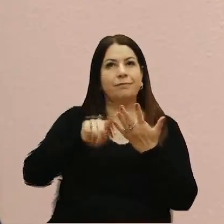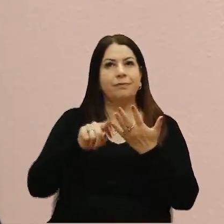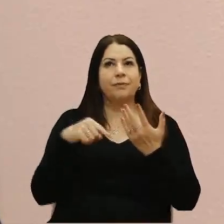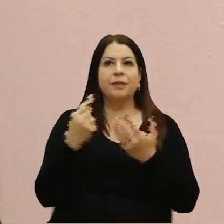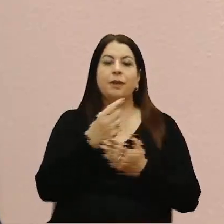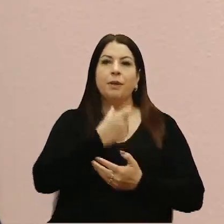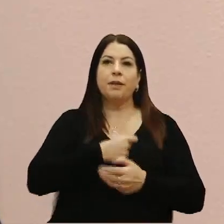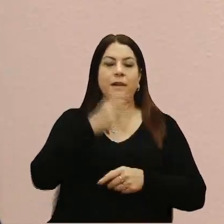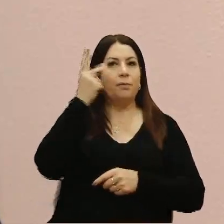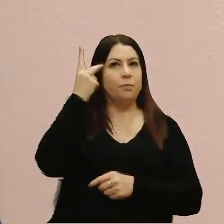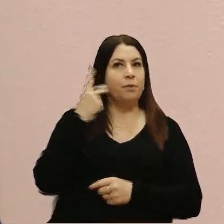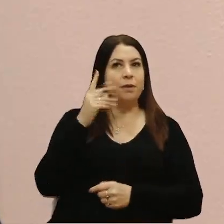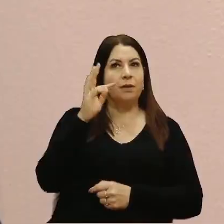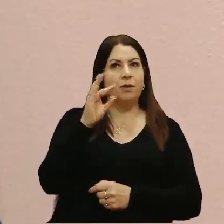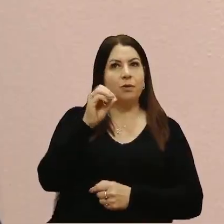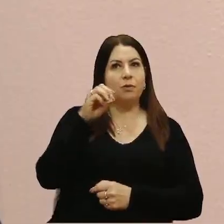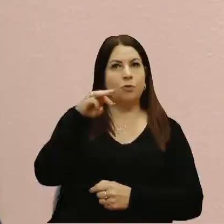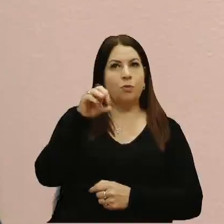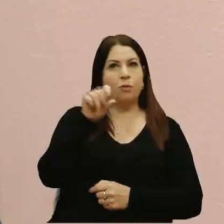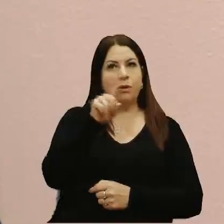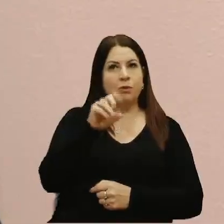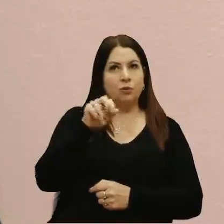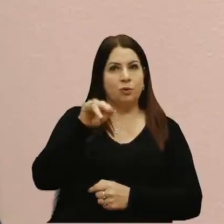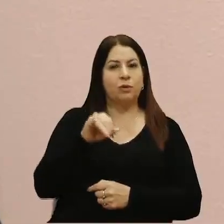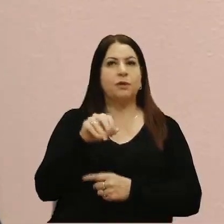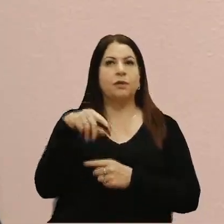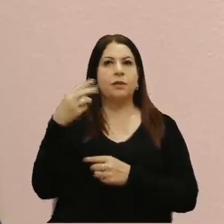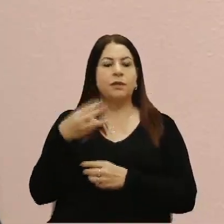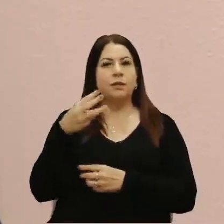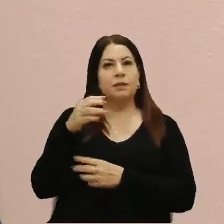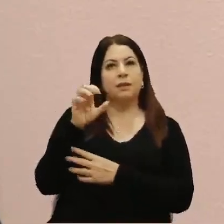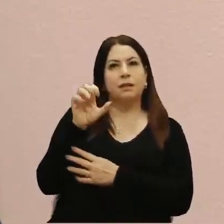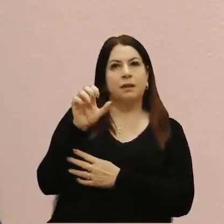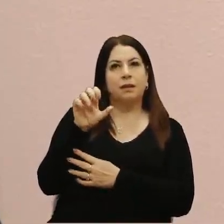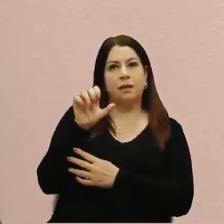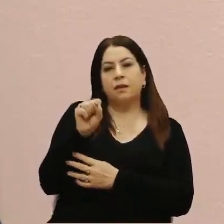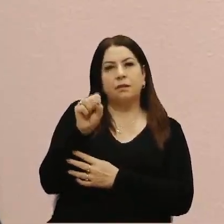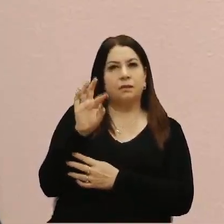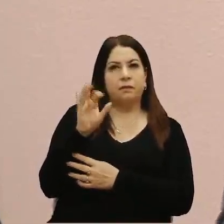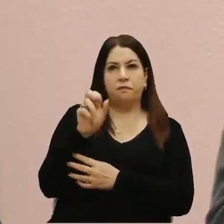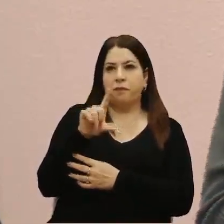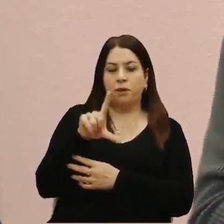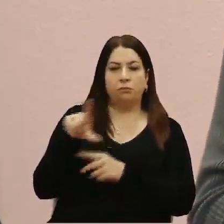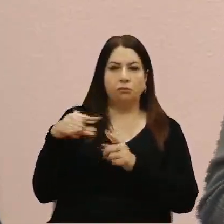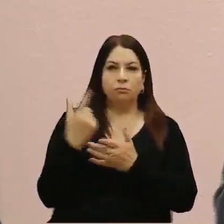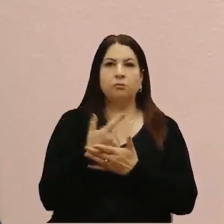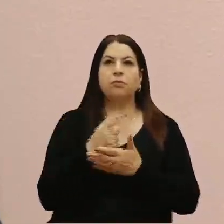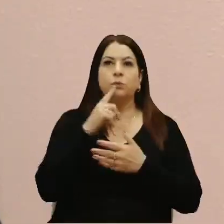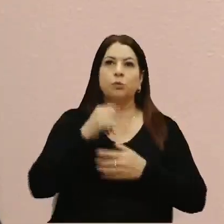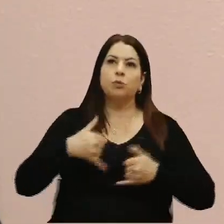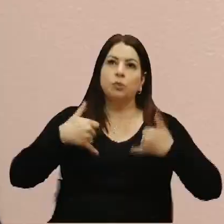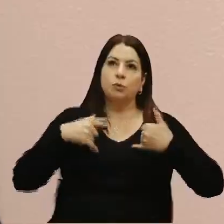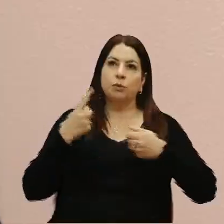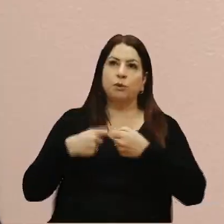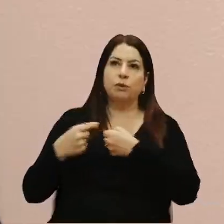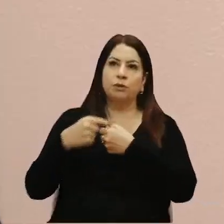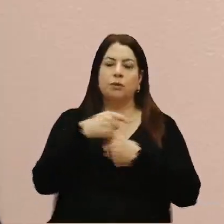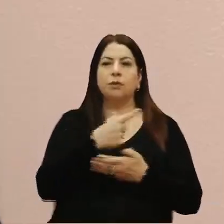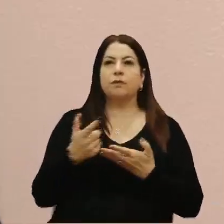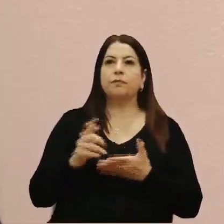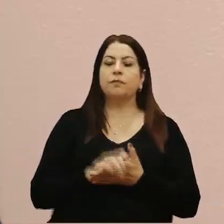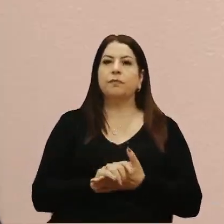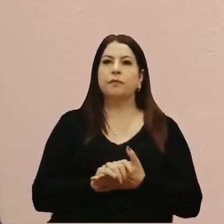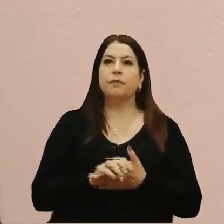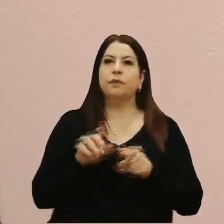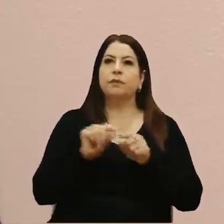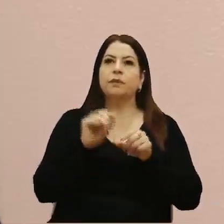Medalha de prata, Tomazoni, medalha de bronze, Einsfeld. Então, parabéns pela conquista, que muito orgulha a nossa cidade. Também quero